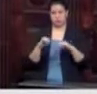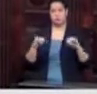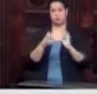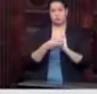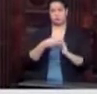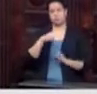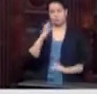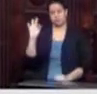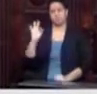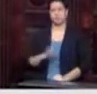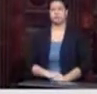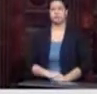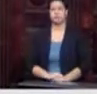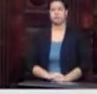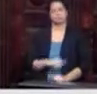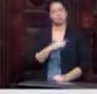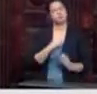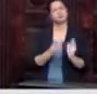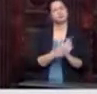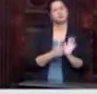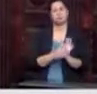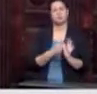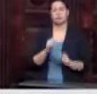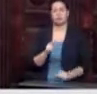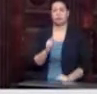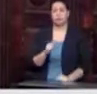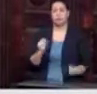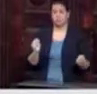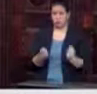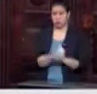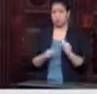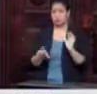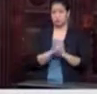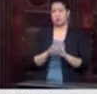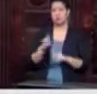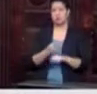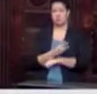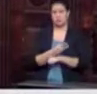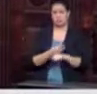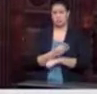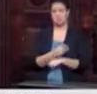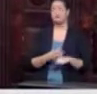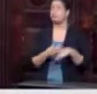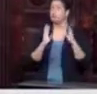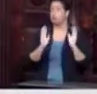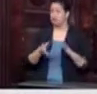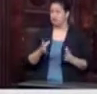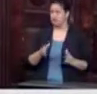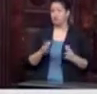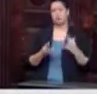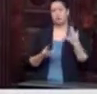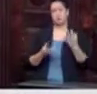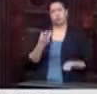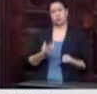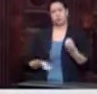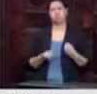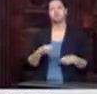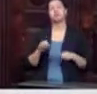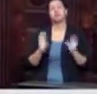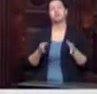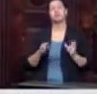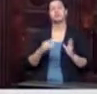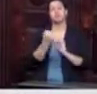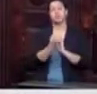Federal. Essa proposta, junto com a lei de terceirizações, que já foi aprovada, e junto com a reforma